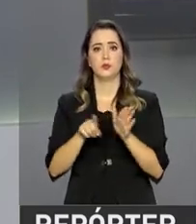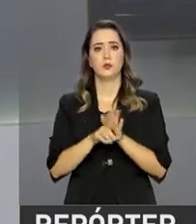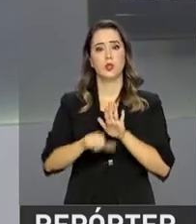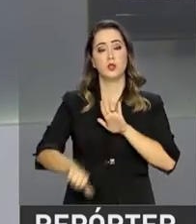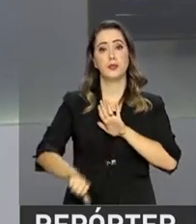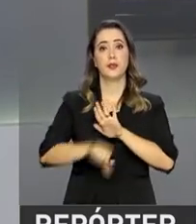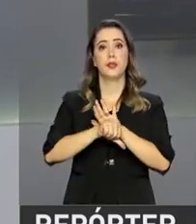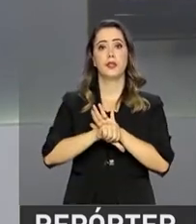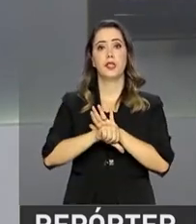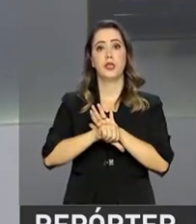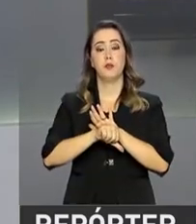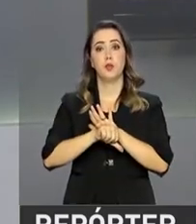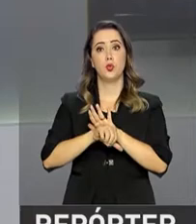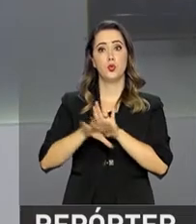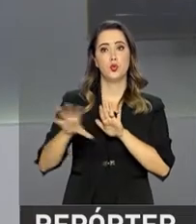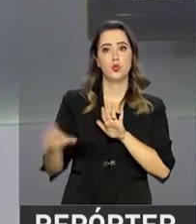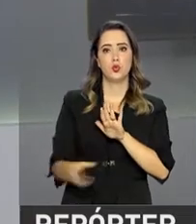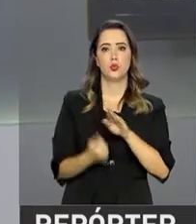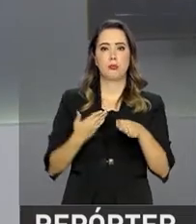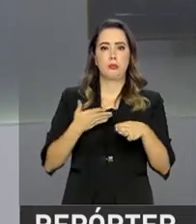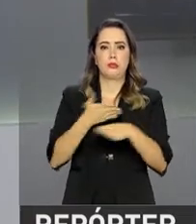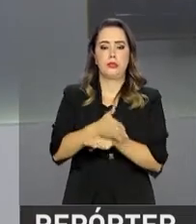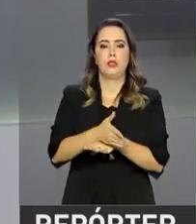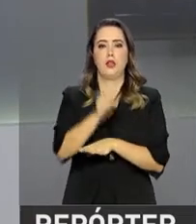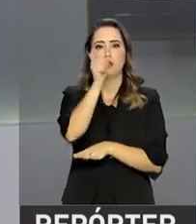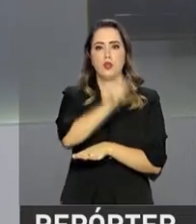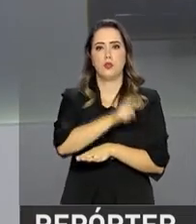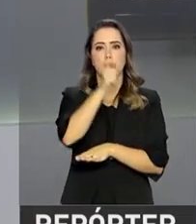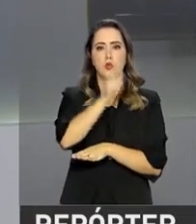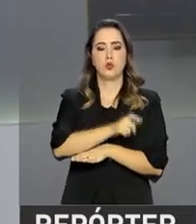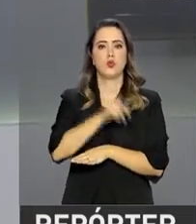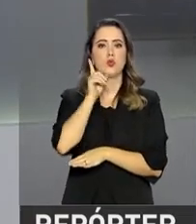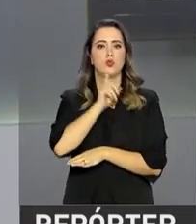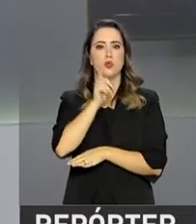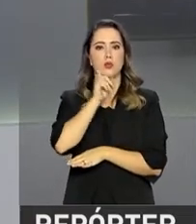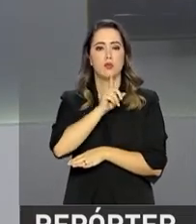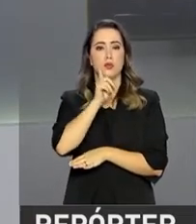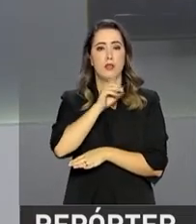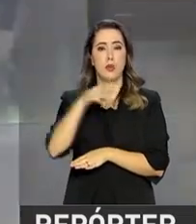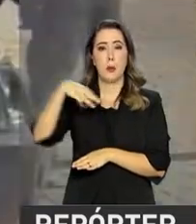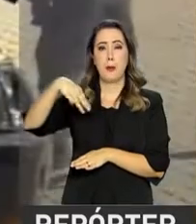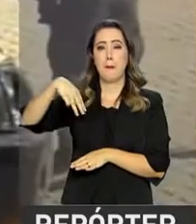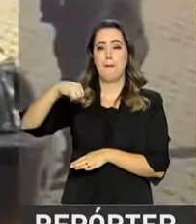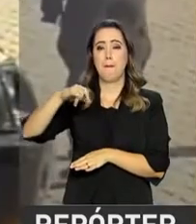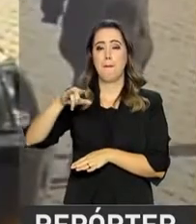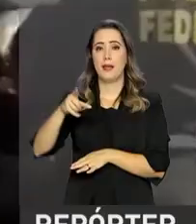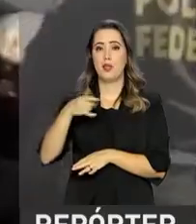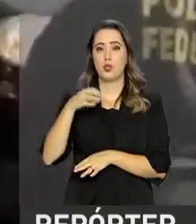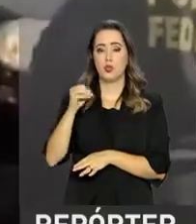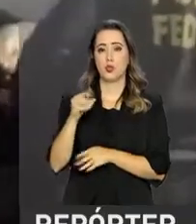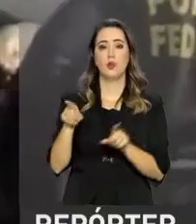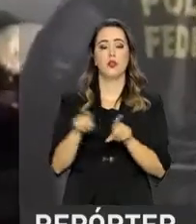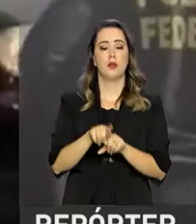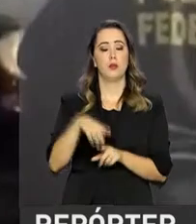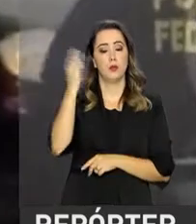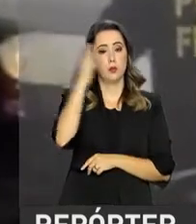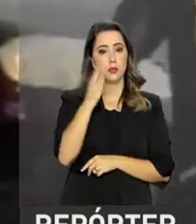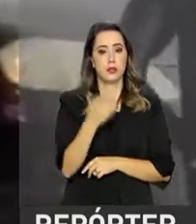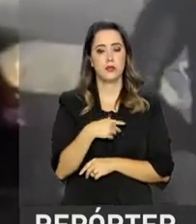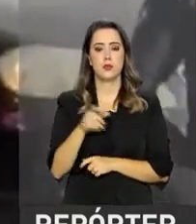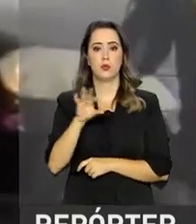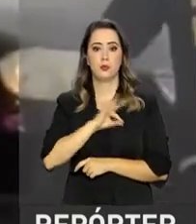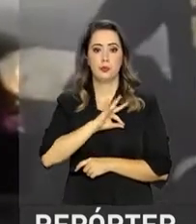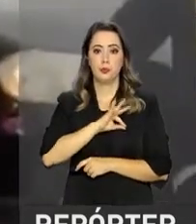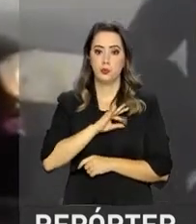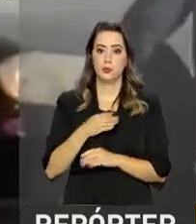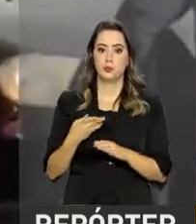de tráfico de pessoas para os estados unidos o méxico eo brasil policiais federais estão cumprindo mandados de busca e